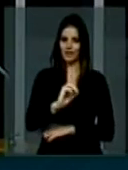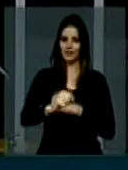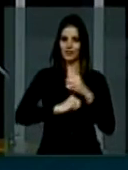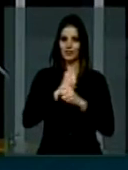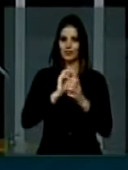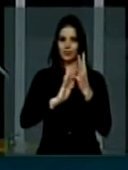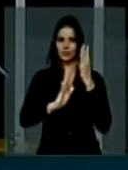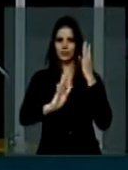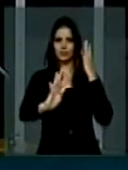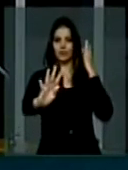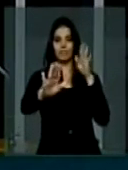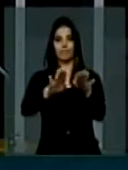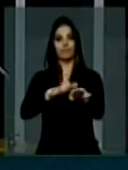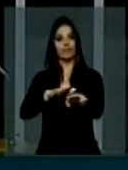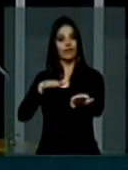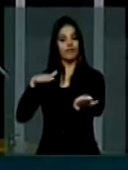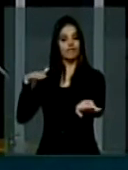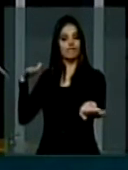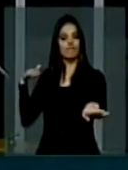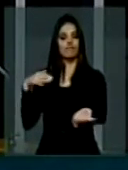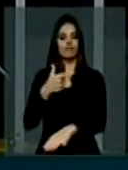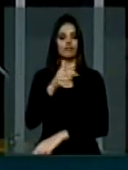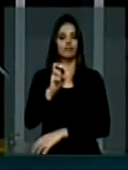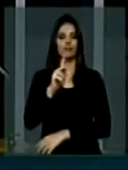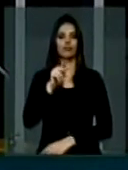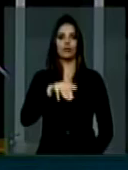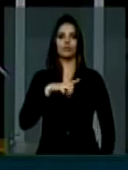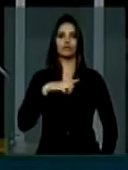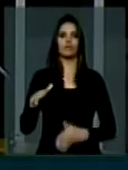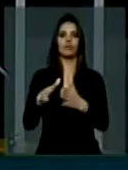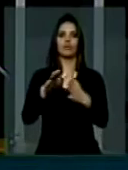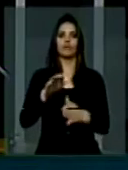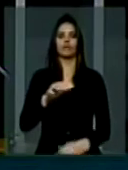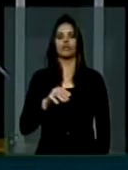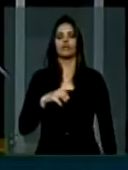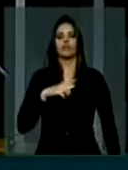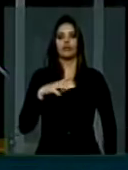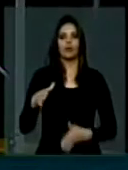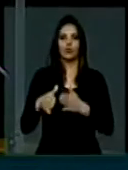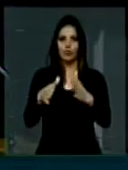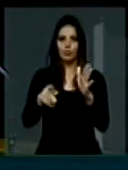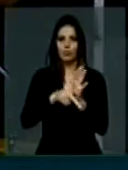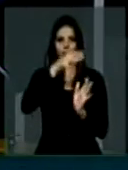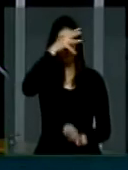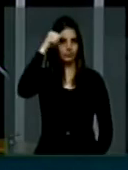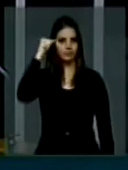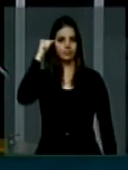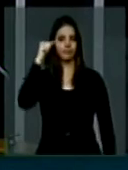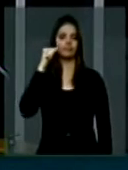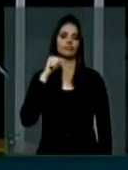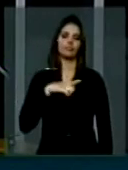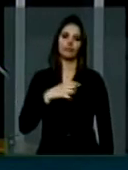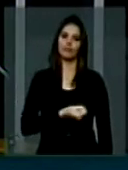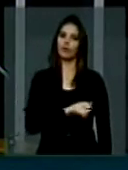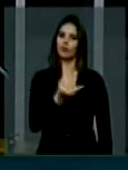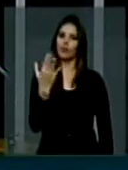25 quilômetros de caminhões encalhou na rodovia Cônego Domênico Rangoni, onde muitos esperaram até